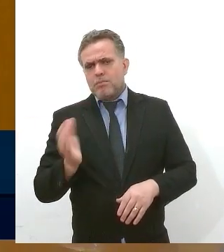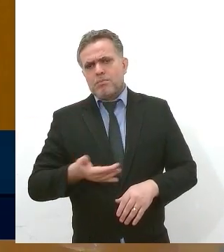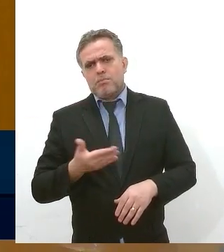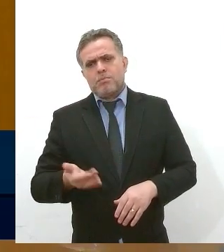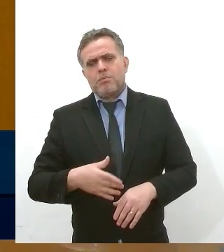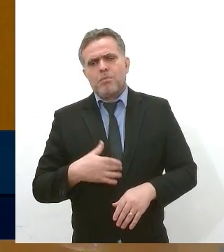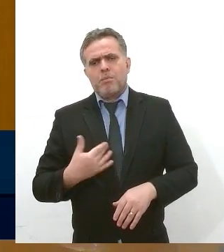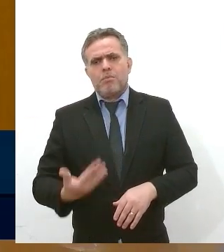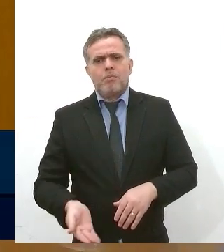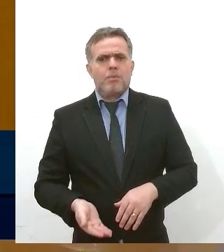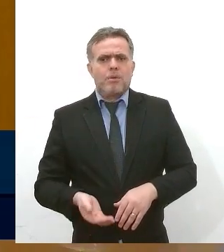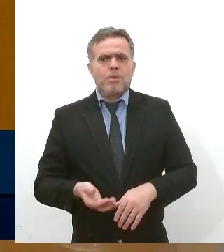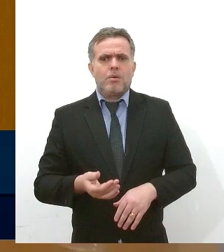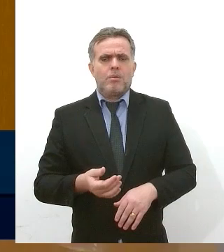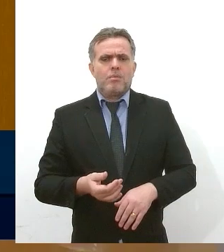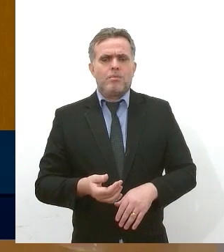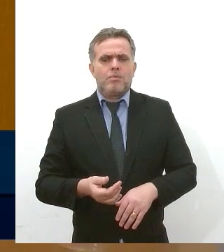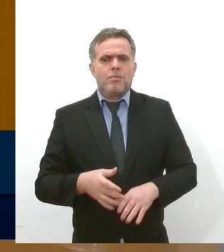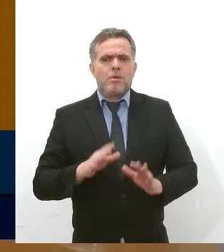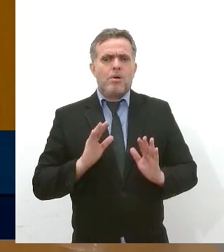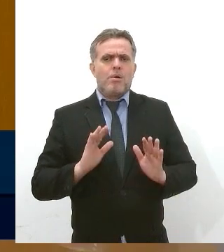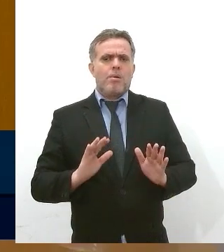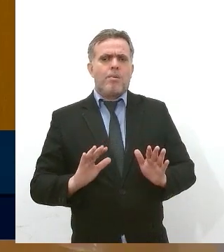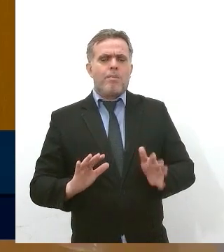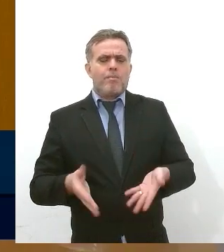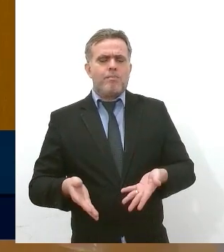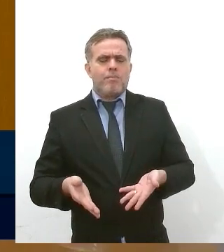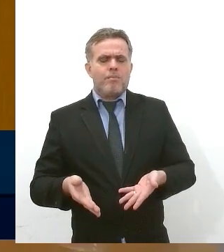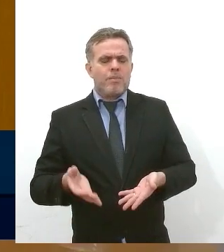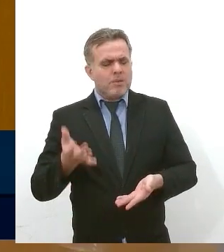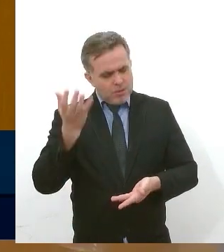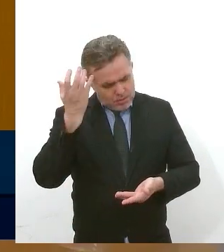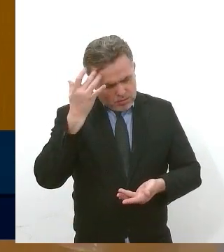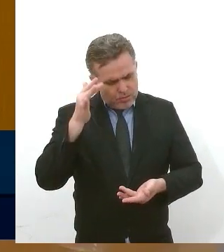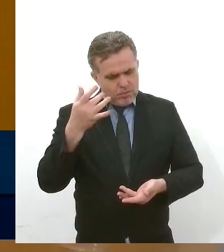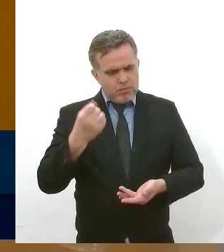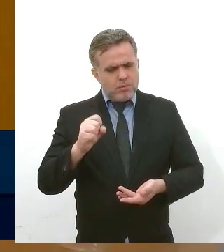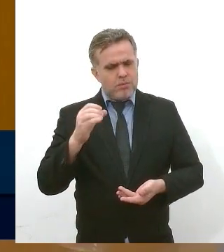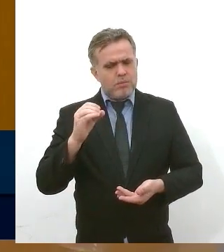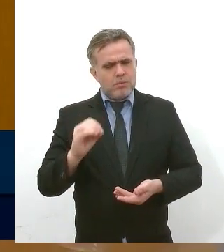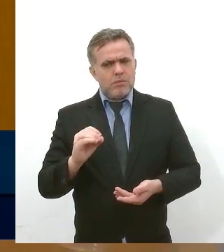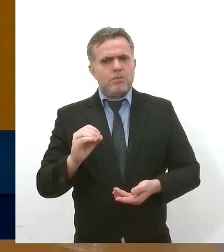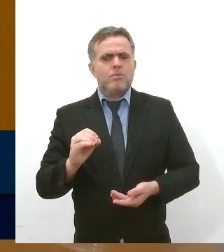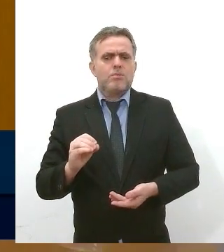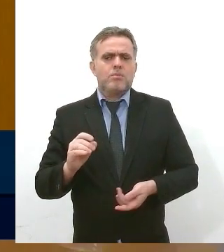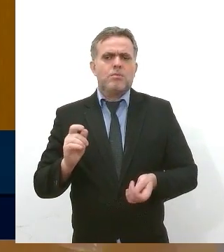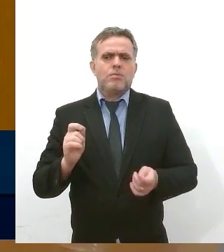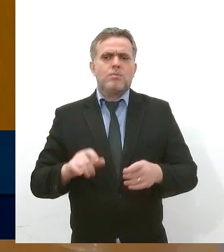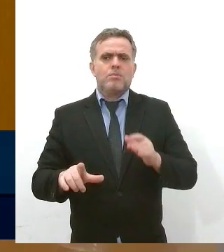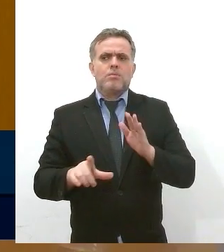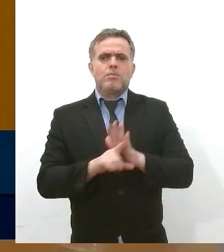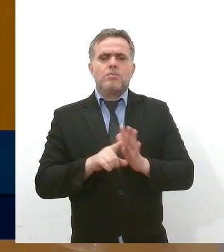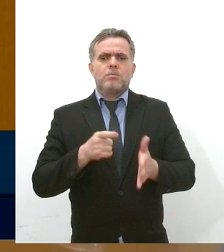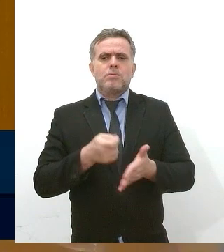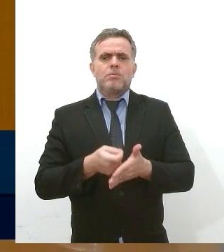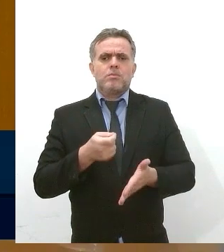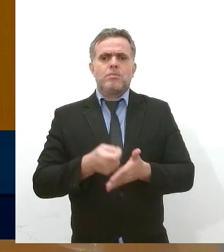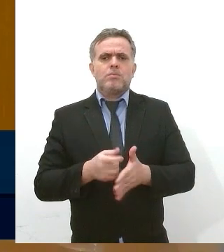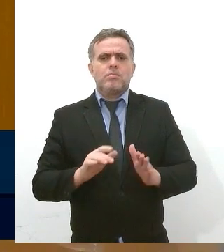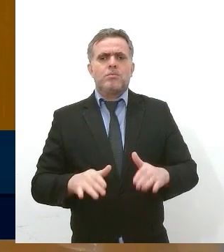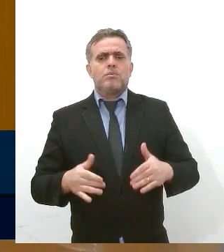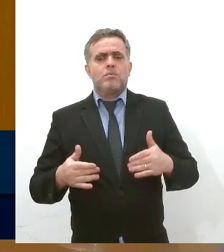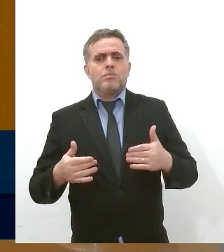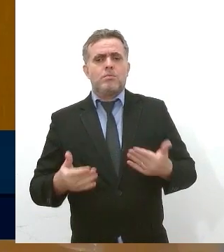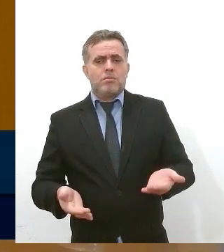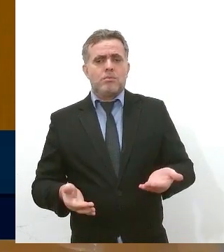dias que essa lei, né, estava para entrar em vigor, entrou em vigor, e o governo Fábio ainda fazendo estudos, fazendo análises,